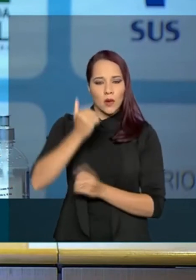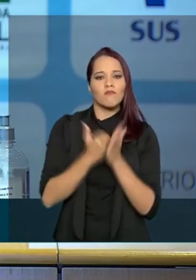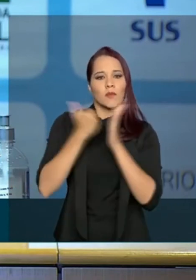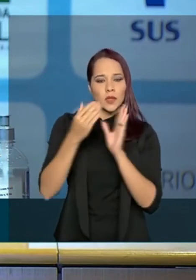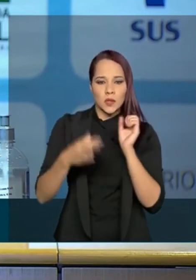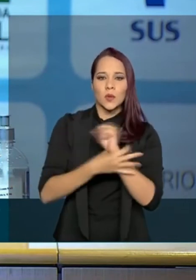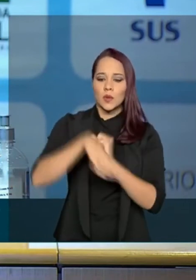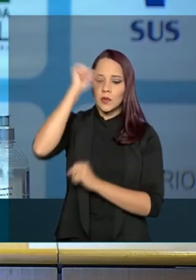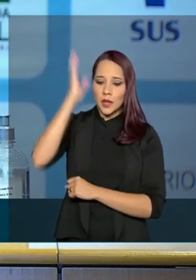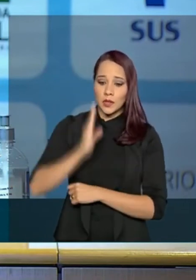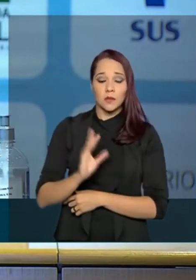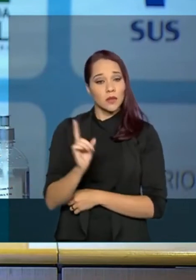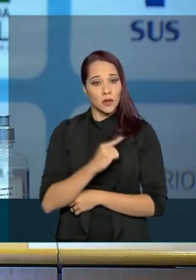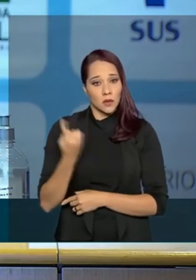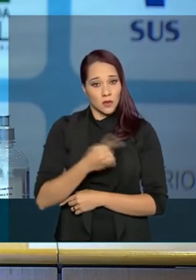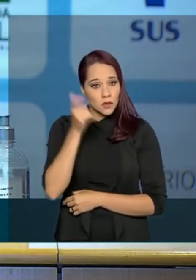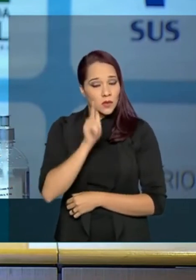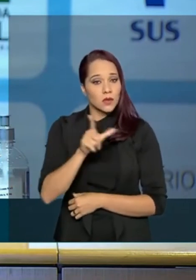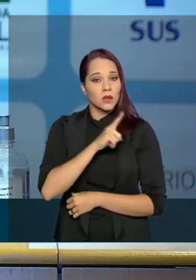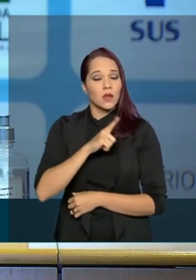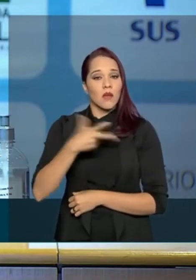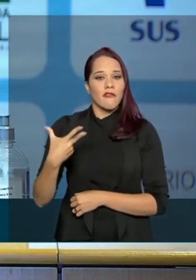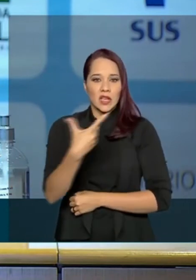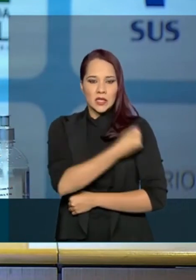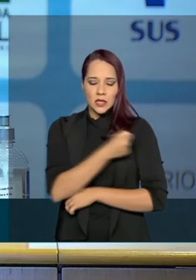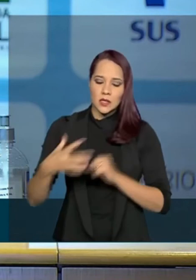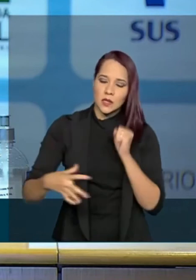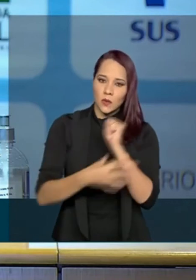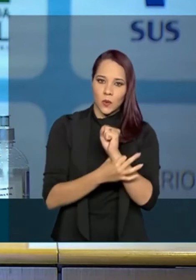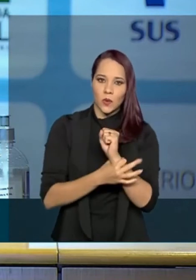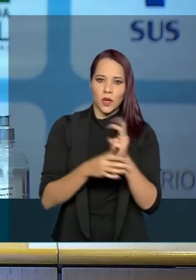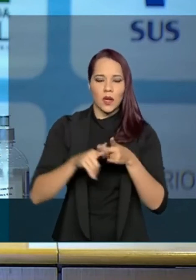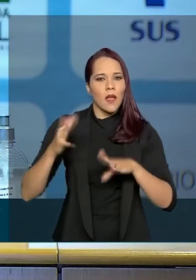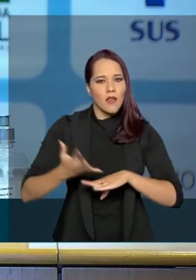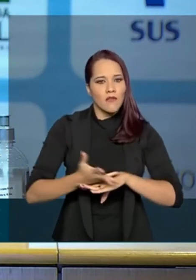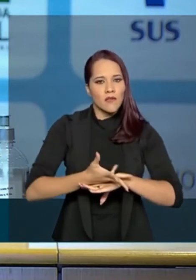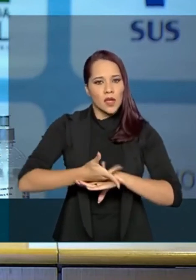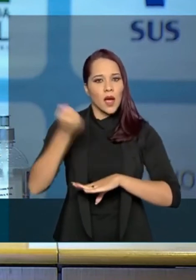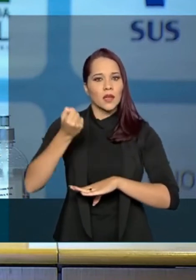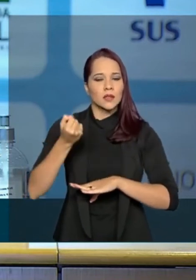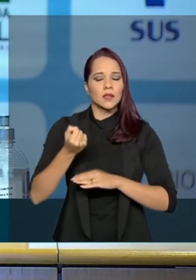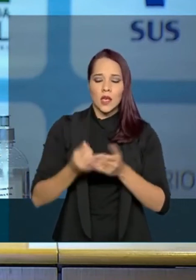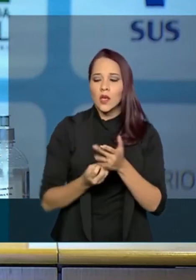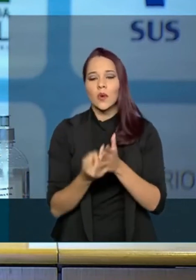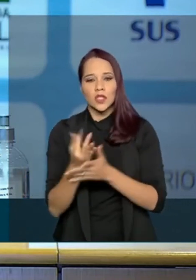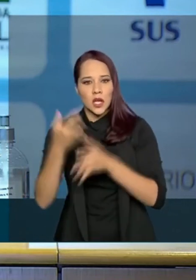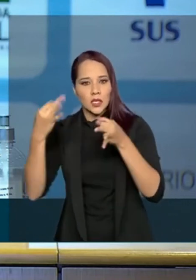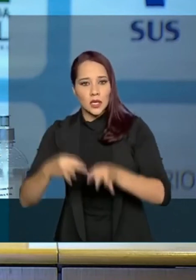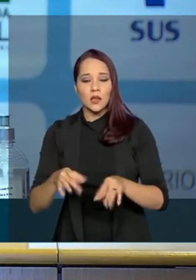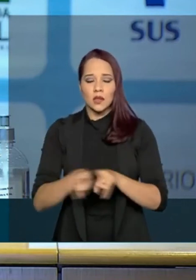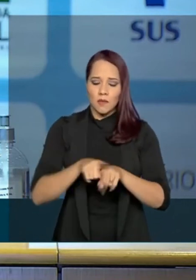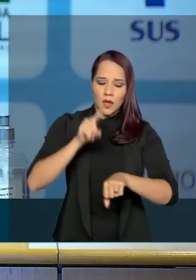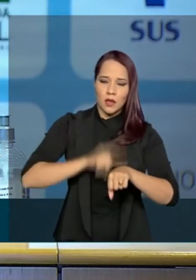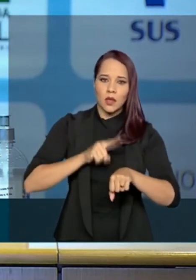Brasil, para que tenhamos uma vacina segura, eficaz, em quantidade e em